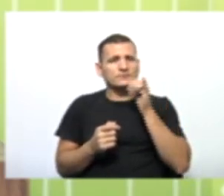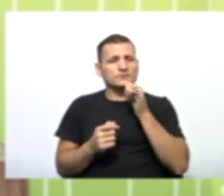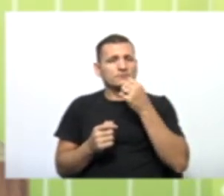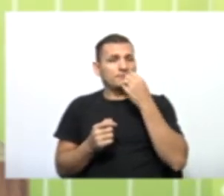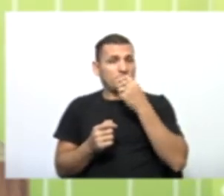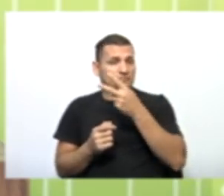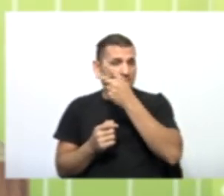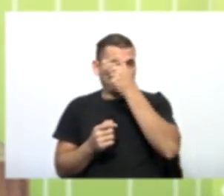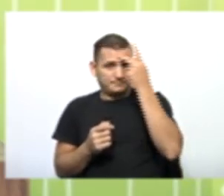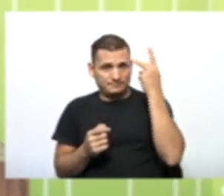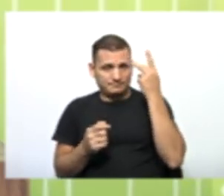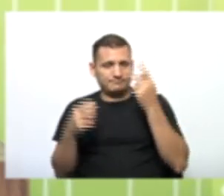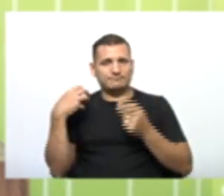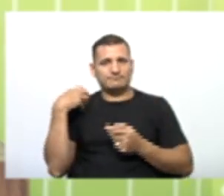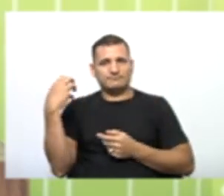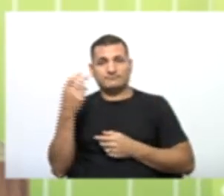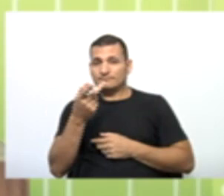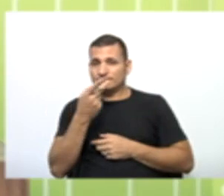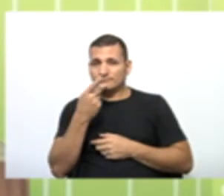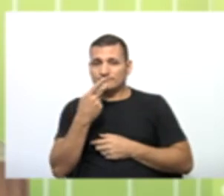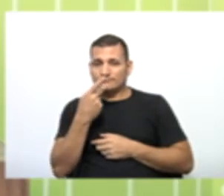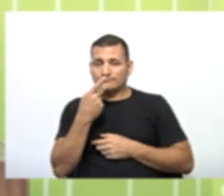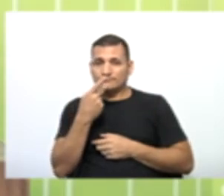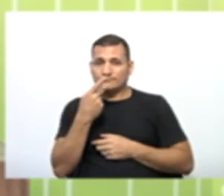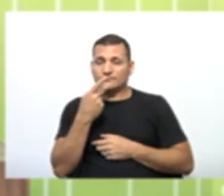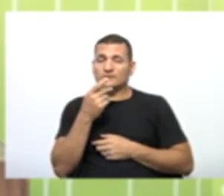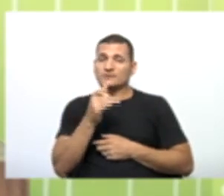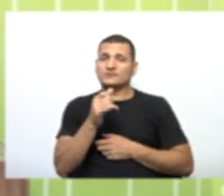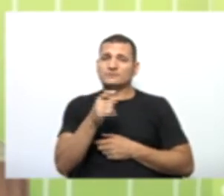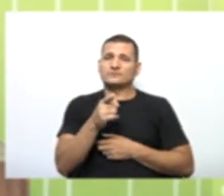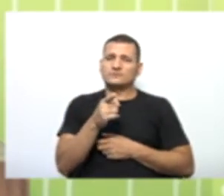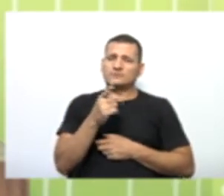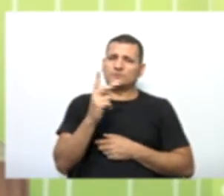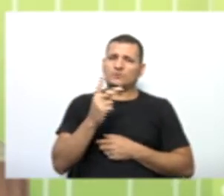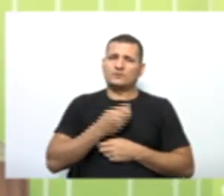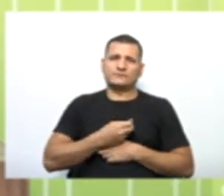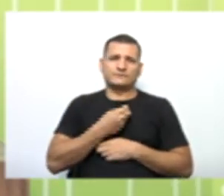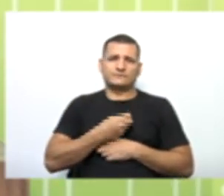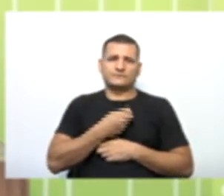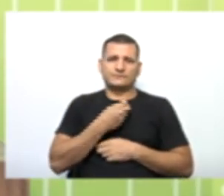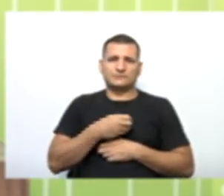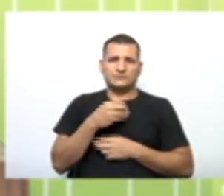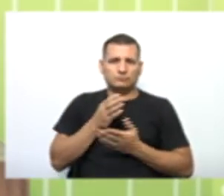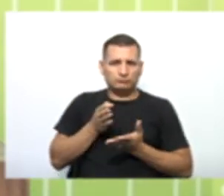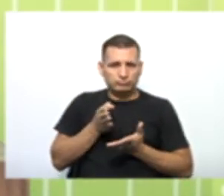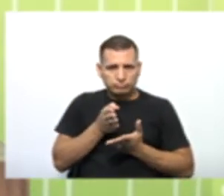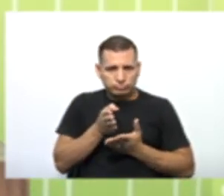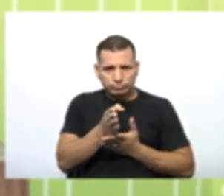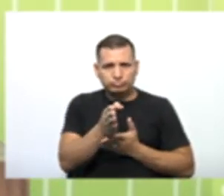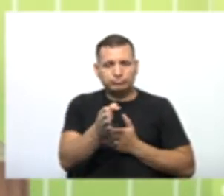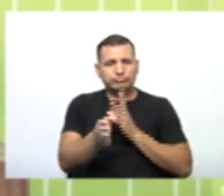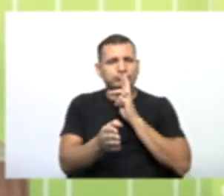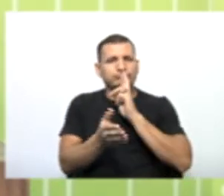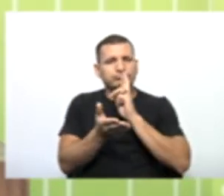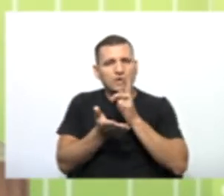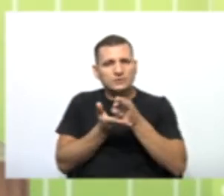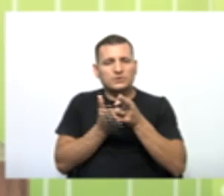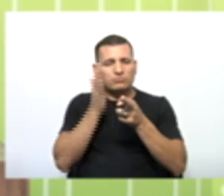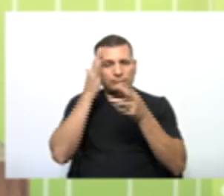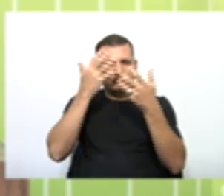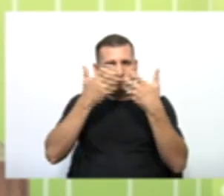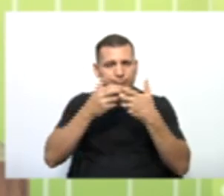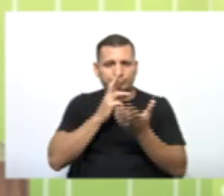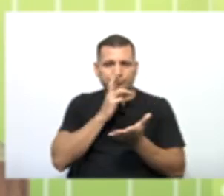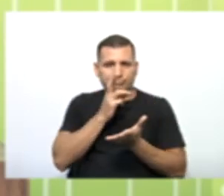boa pessoa, segundo Aristóteles, se você conduzir a sua vida pela sua razão. A sua racionalidade.